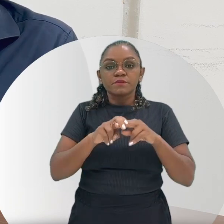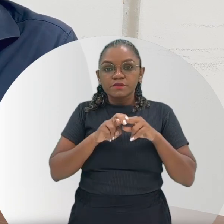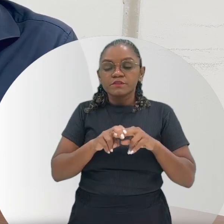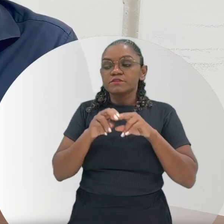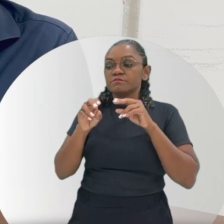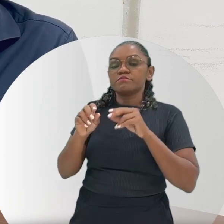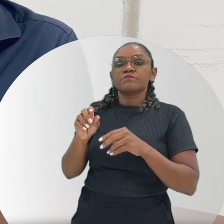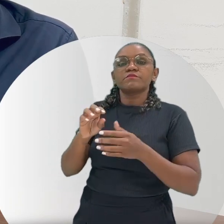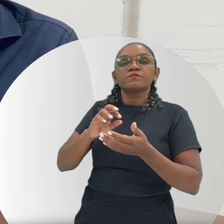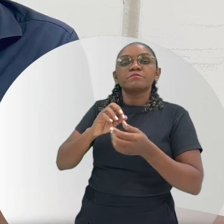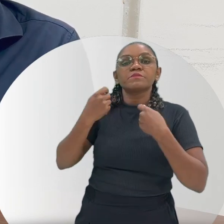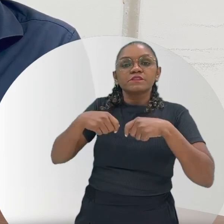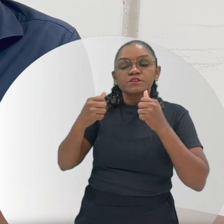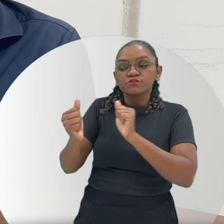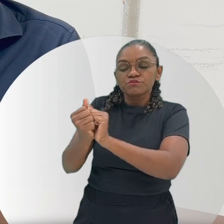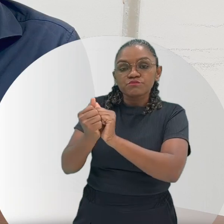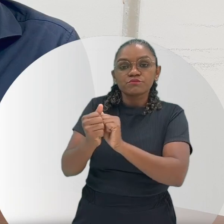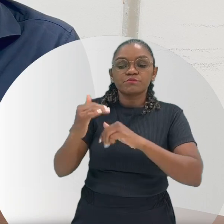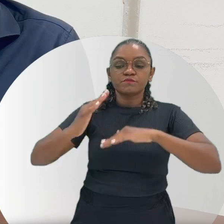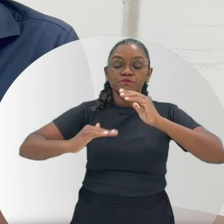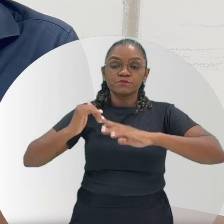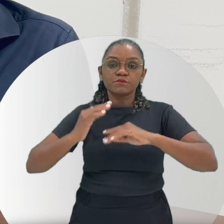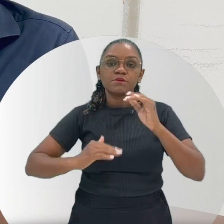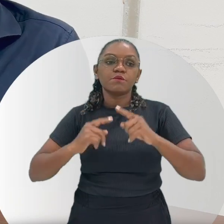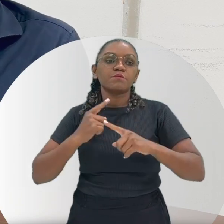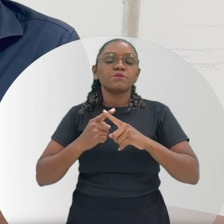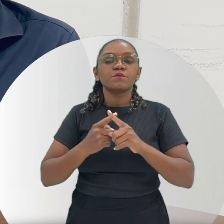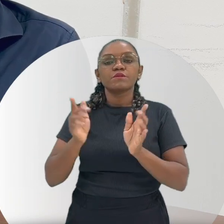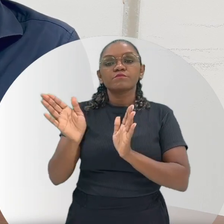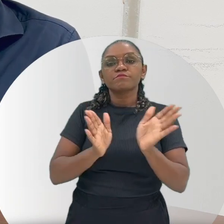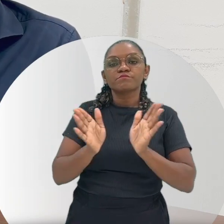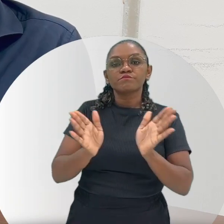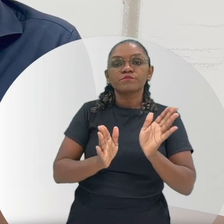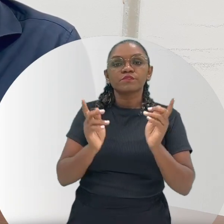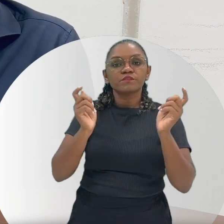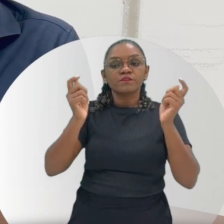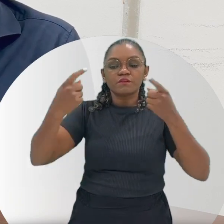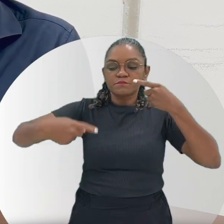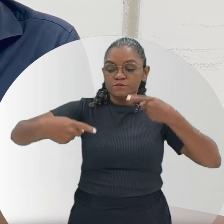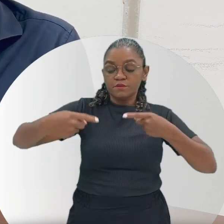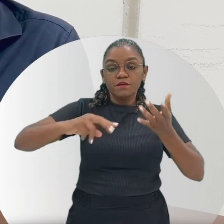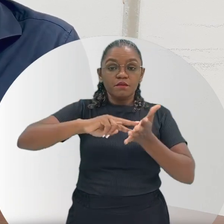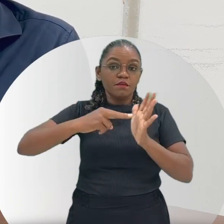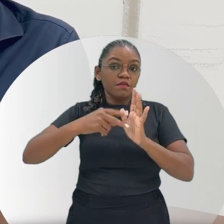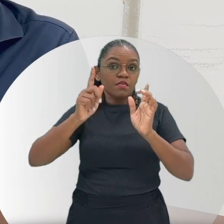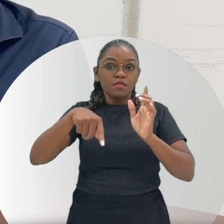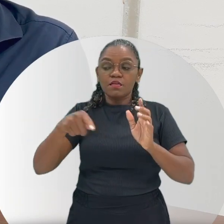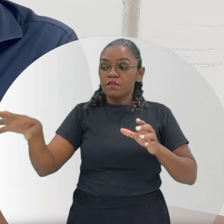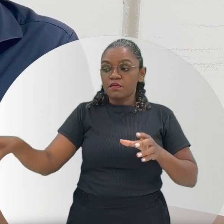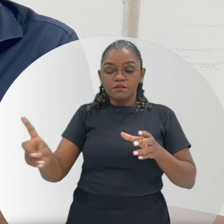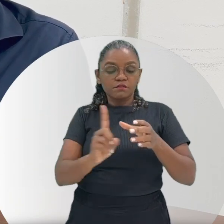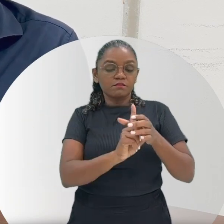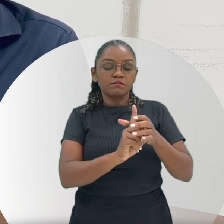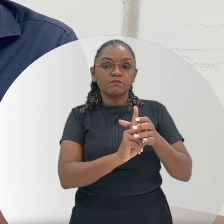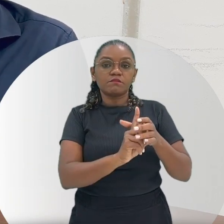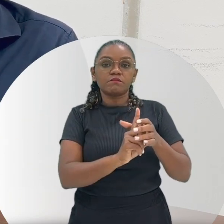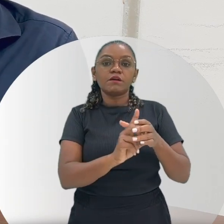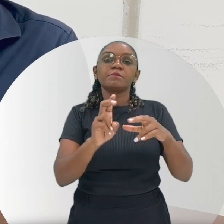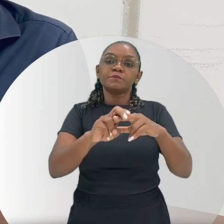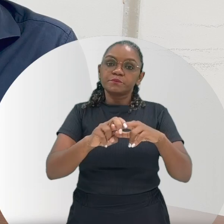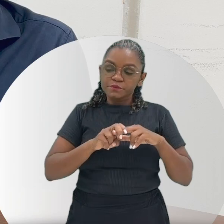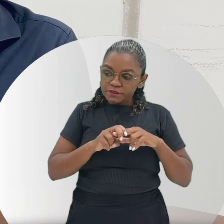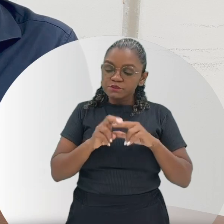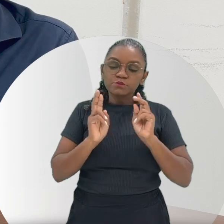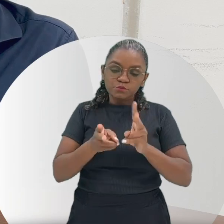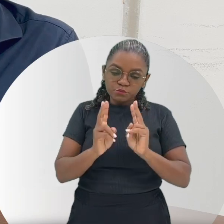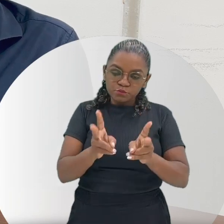papel enquanto instituição. A política pública existe para ingressar o aluno e fazer permanecer dele é conosco. Então, a gente hoje briga